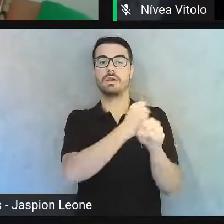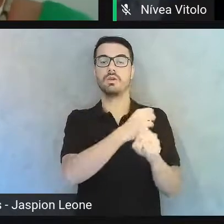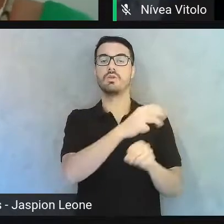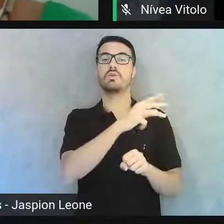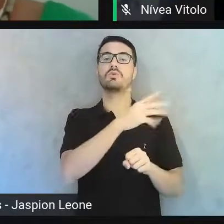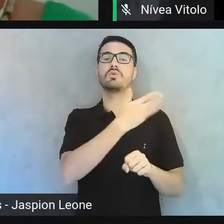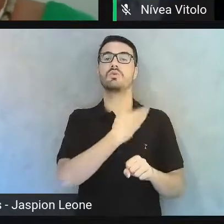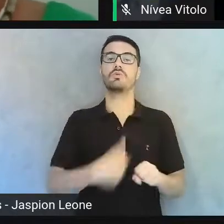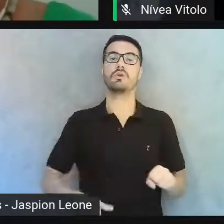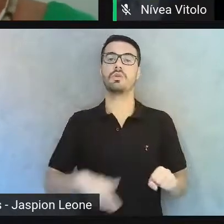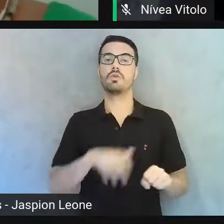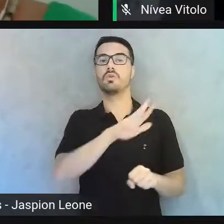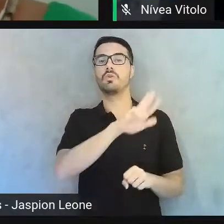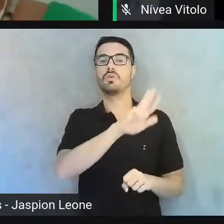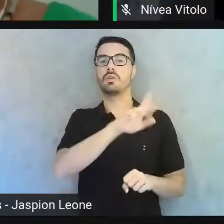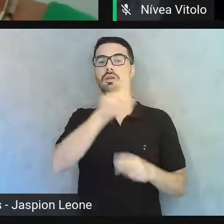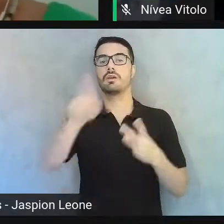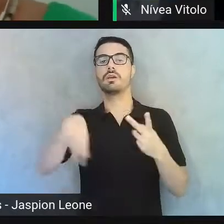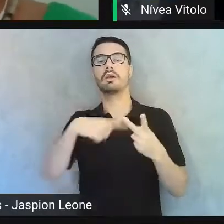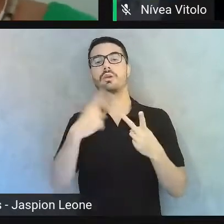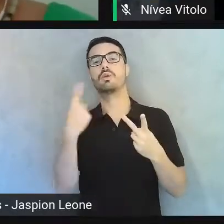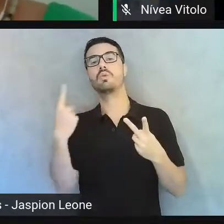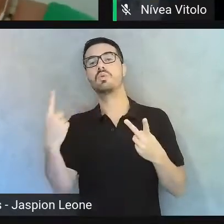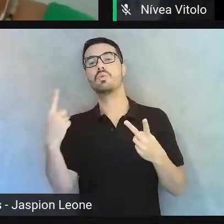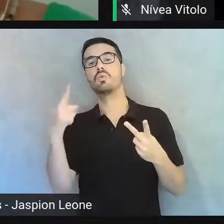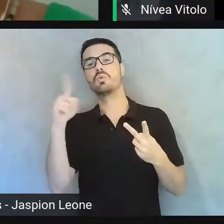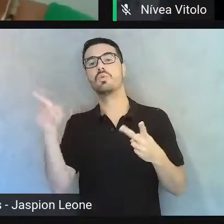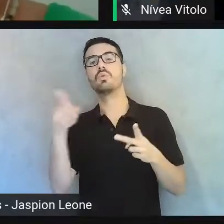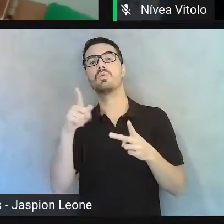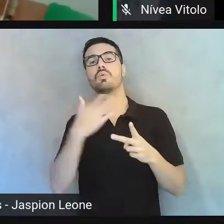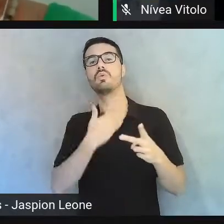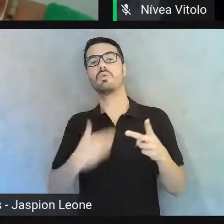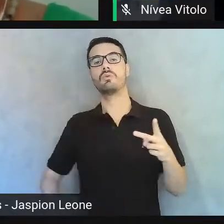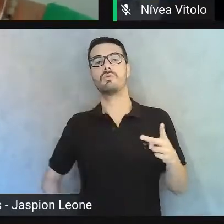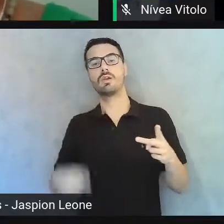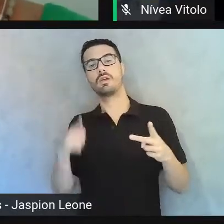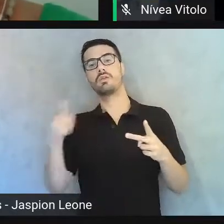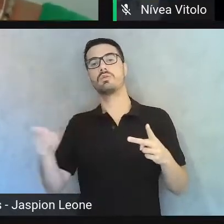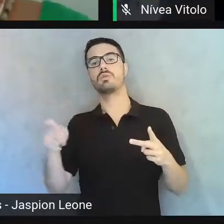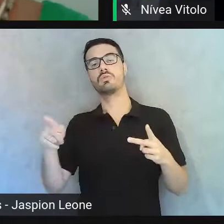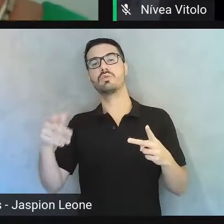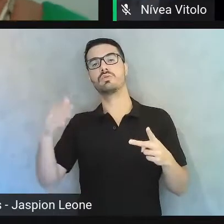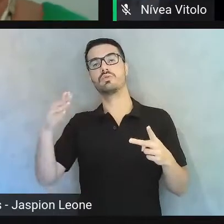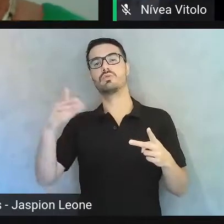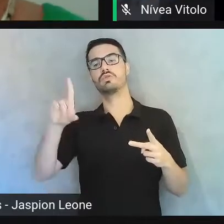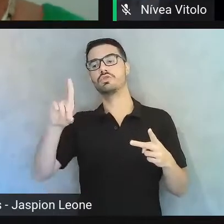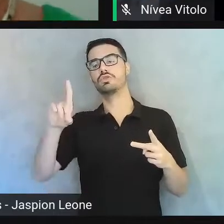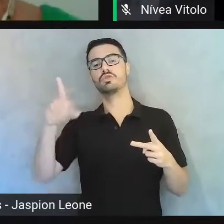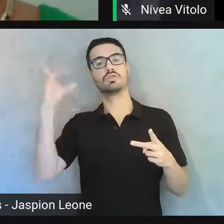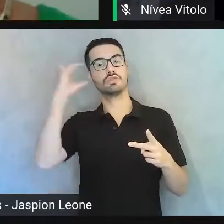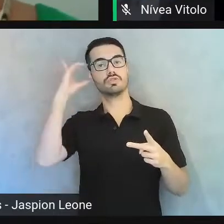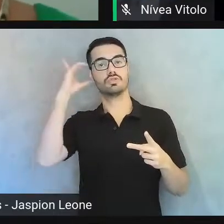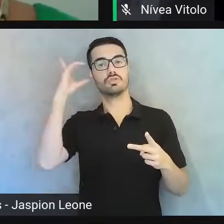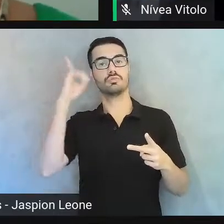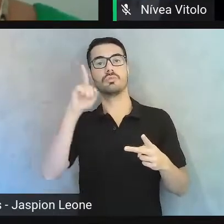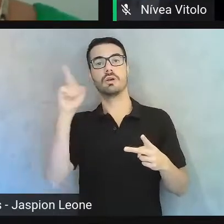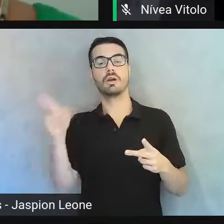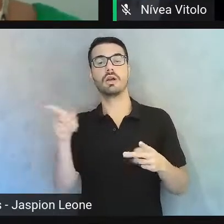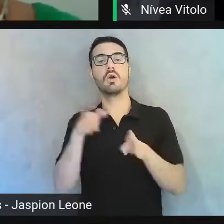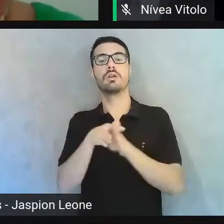foi orientada pelo professor Fábio de Barros Correia Gomes, que é docente permanente do mestrado